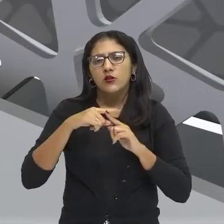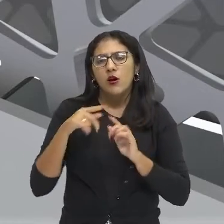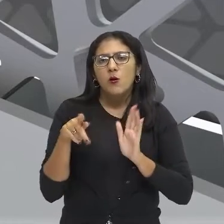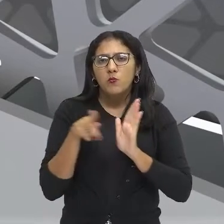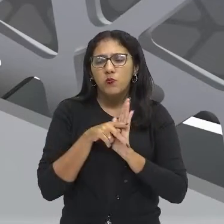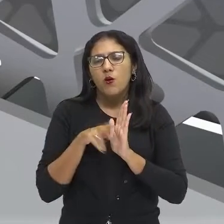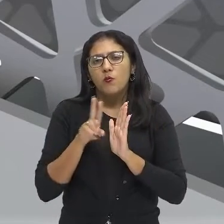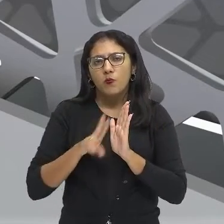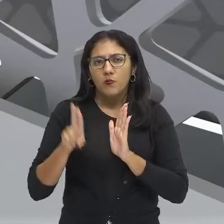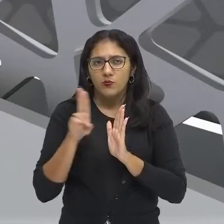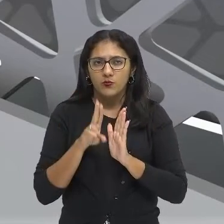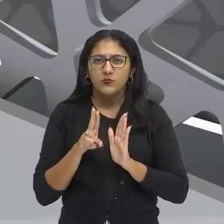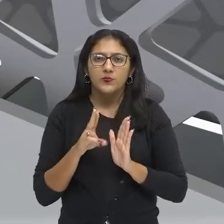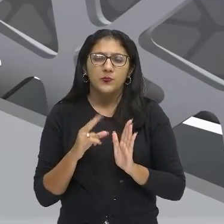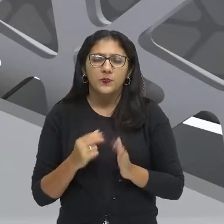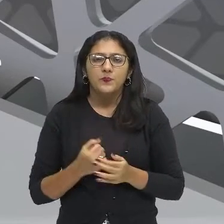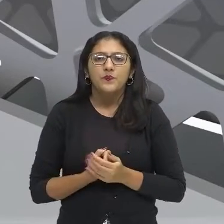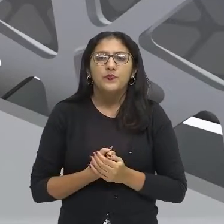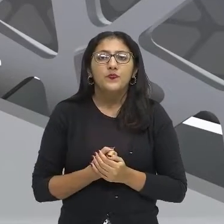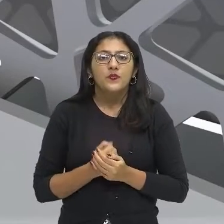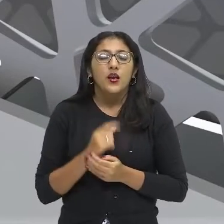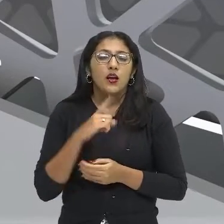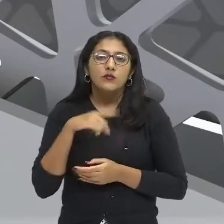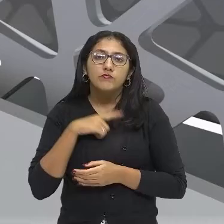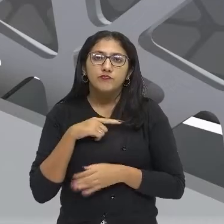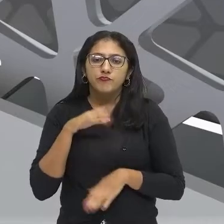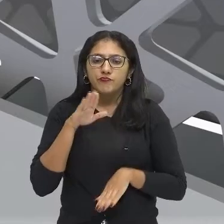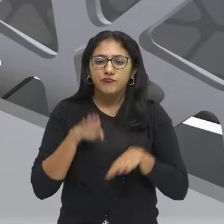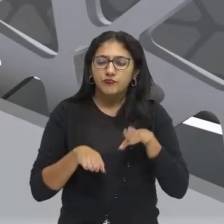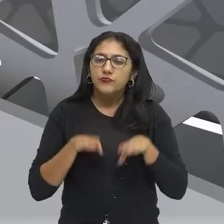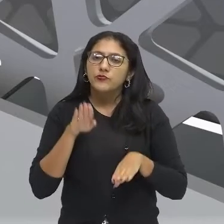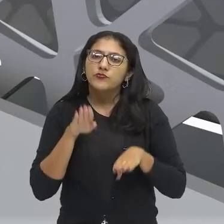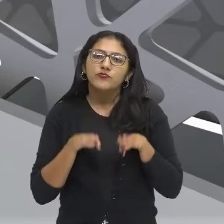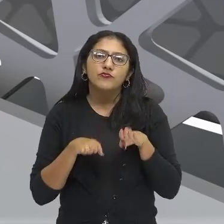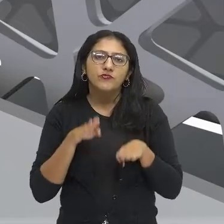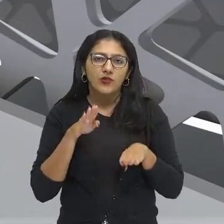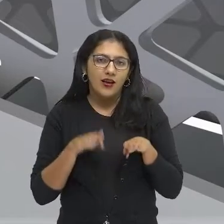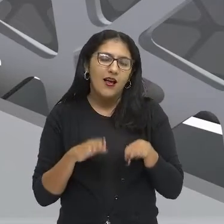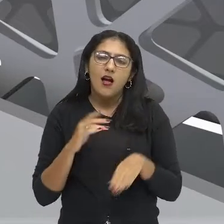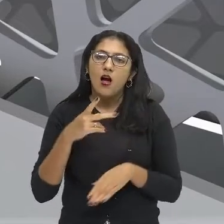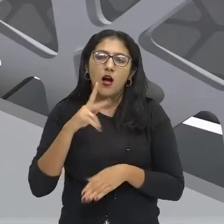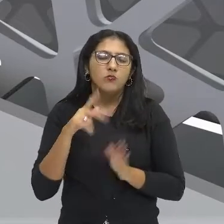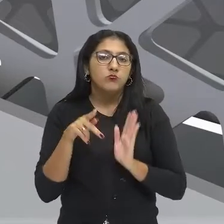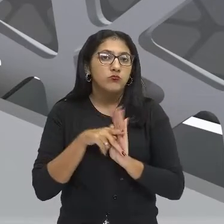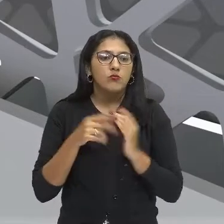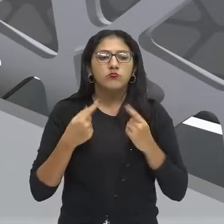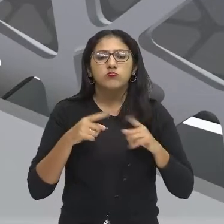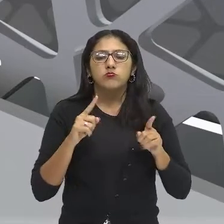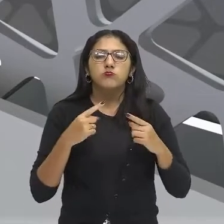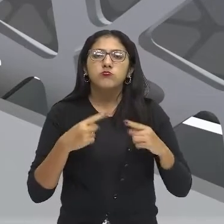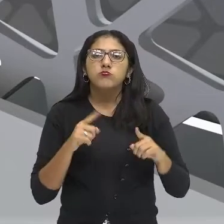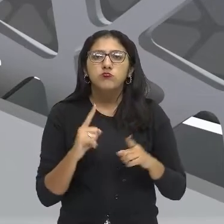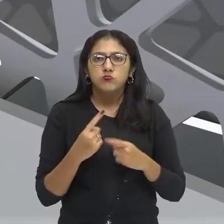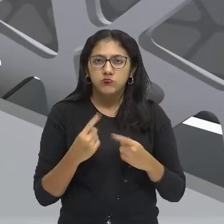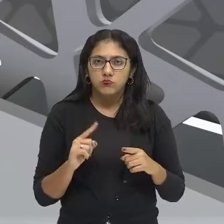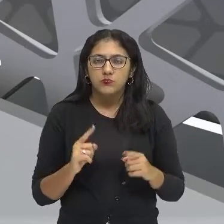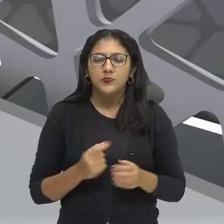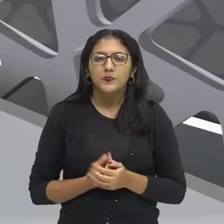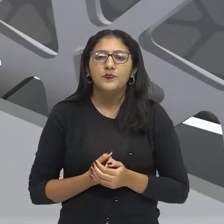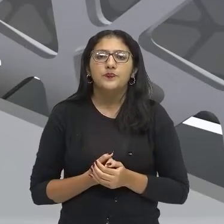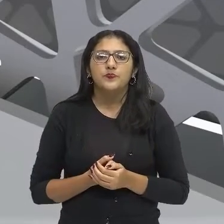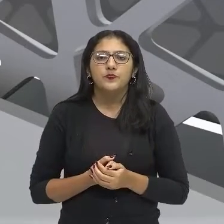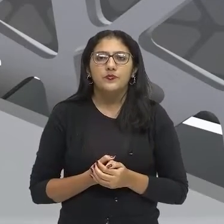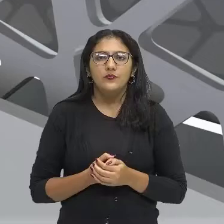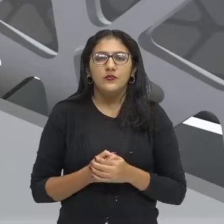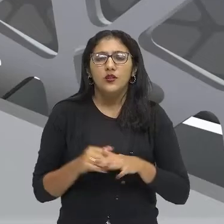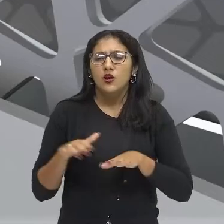as batidas mais fracas. E isso vai variar de acordo com o compasso que você está seguindo nessa música. No